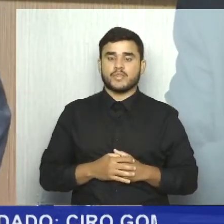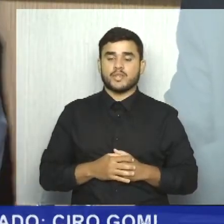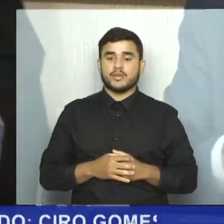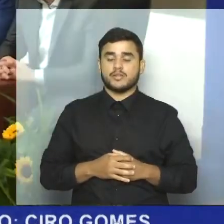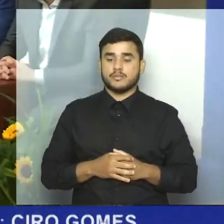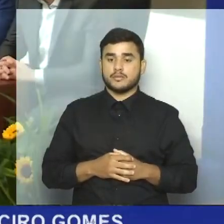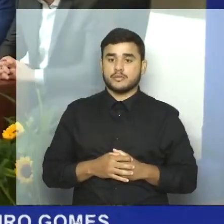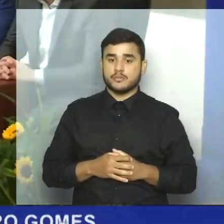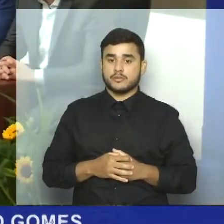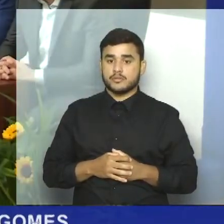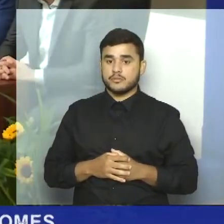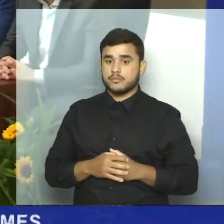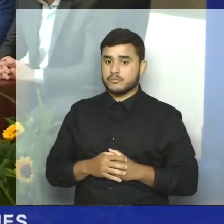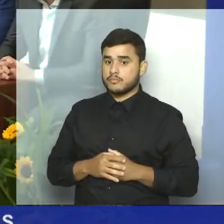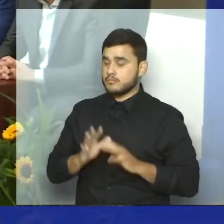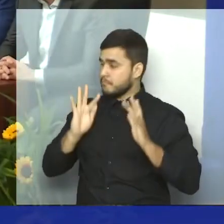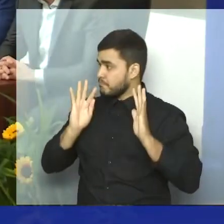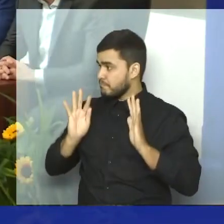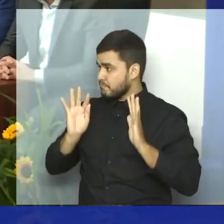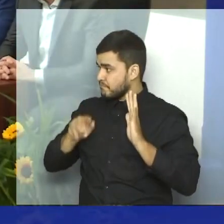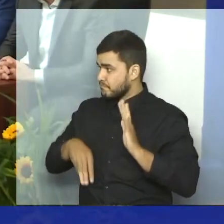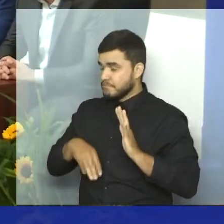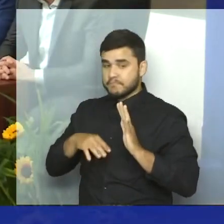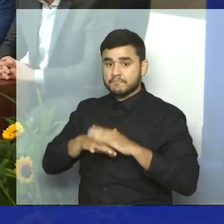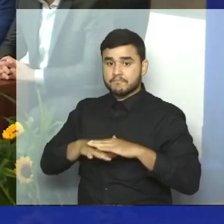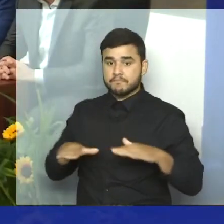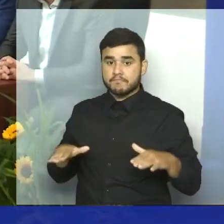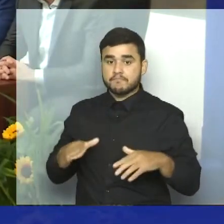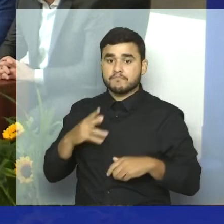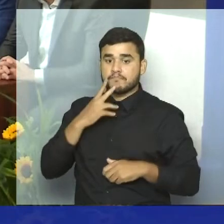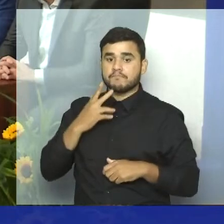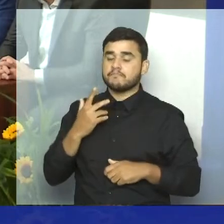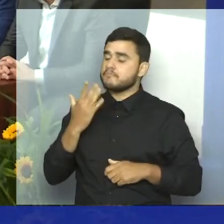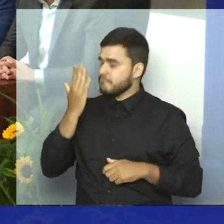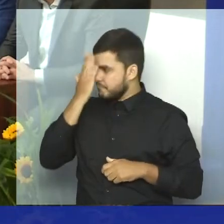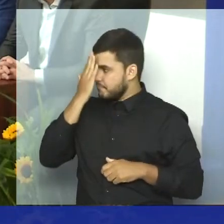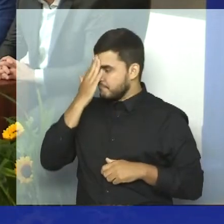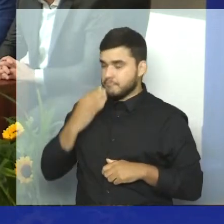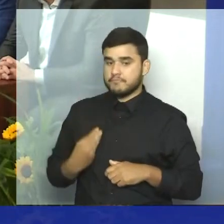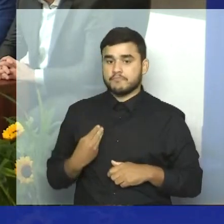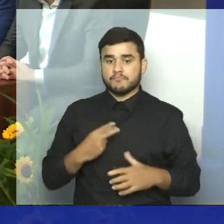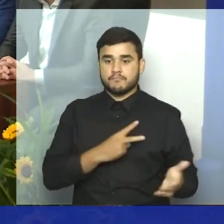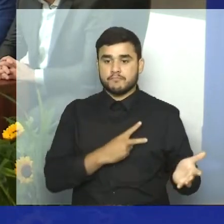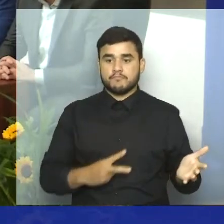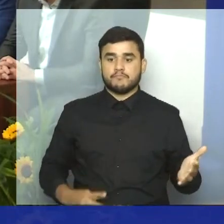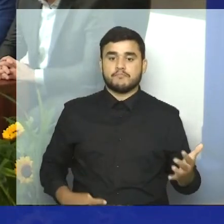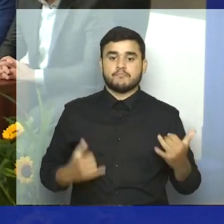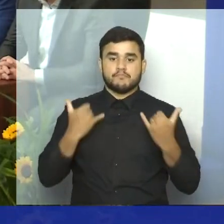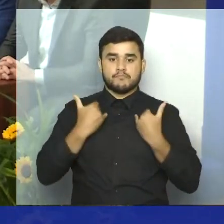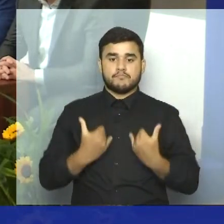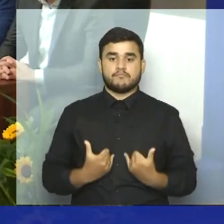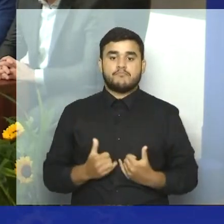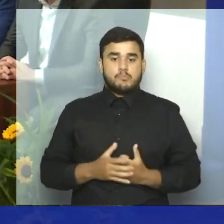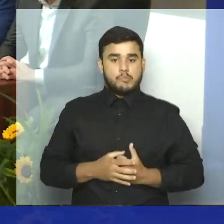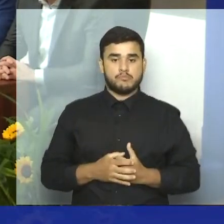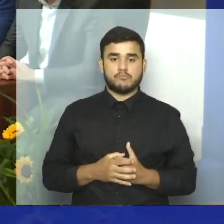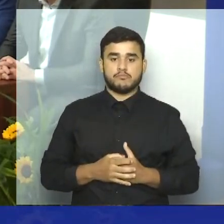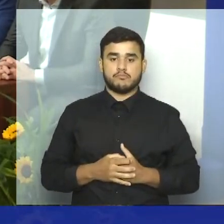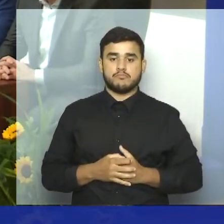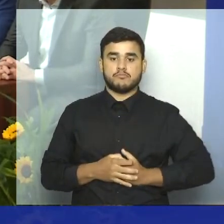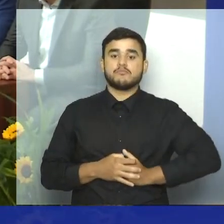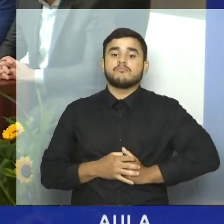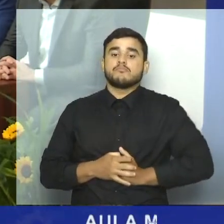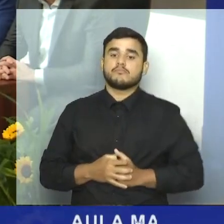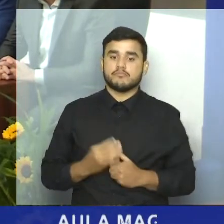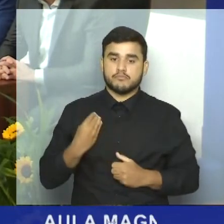Ciro, nós chegamos ao final das perguntas, e eu queria aqui registrar a presença do vereador Jorge Pinheiro, que está aqui